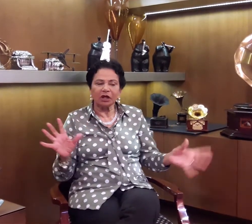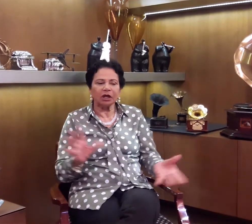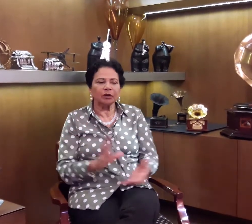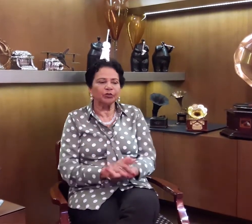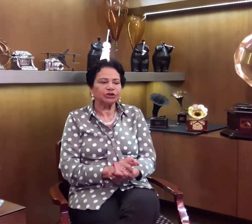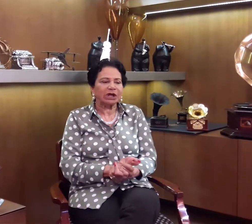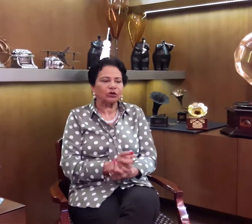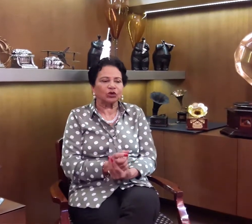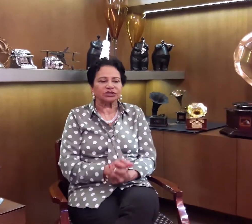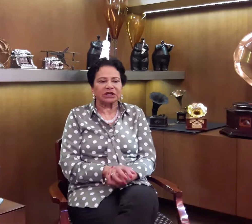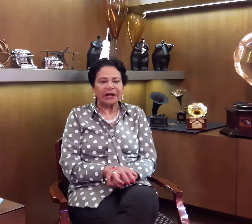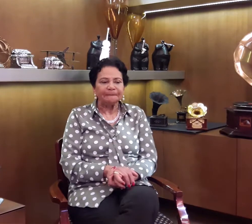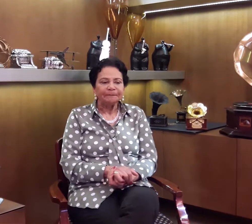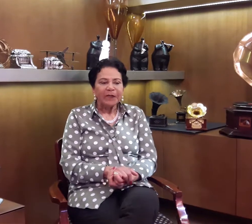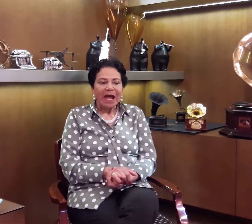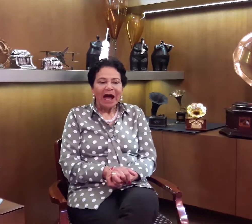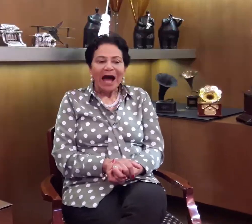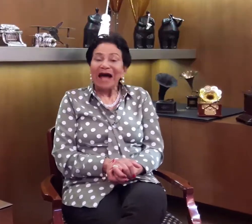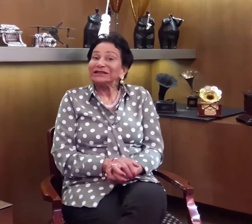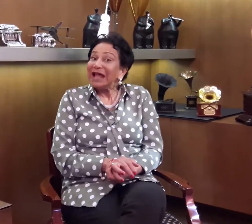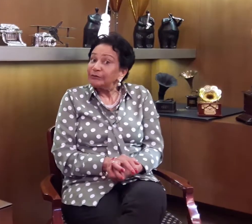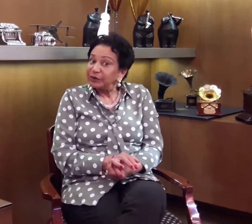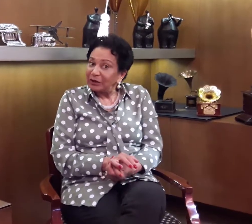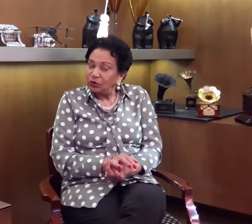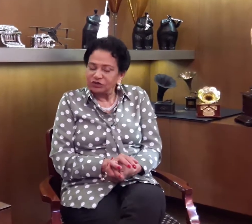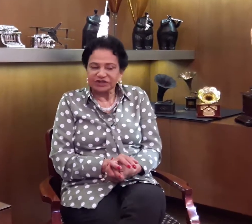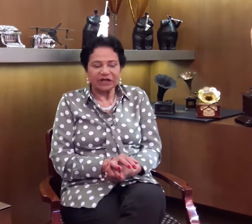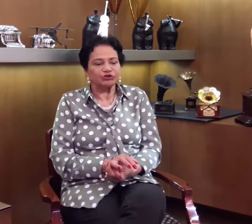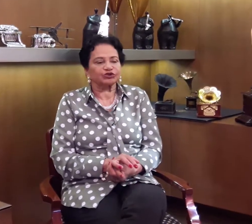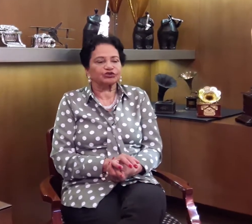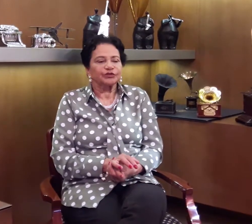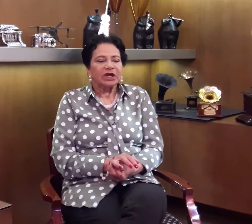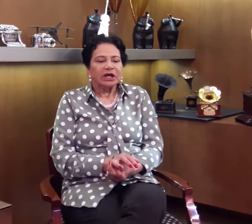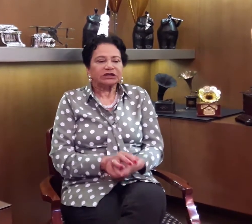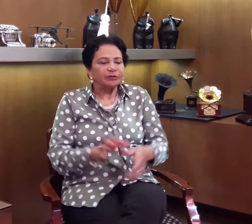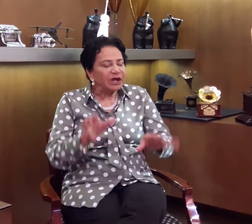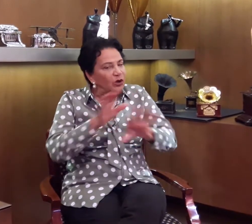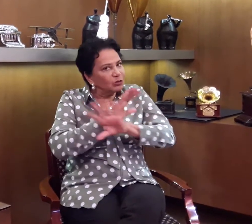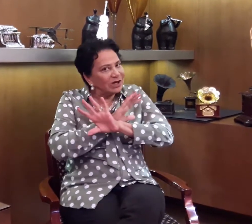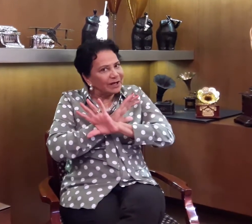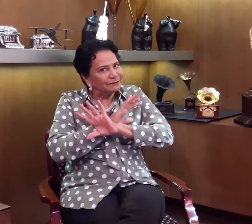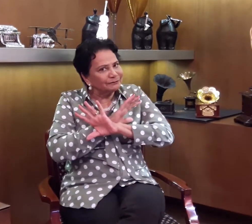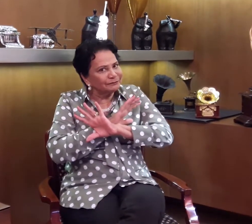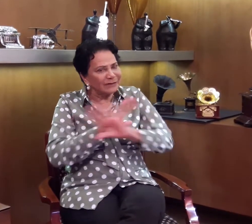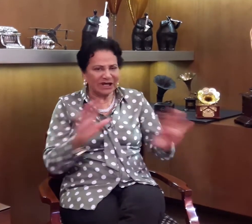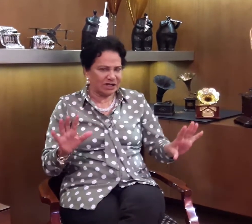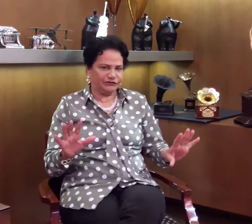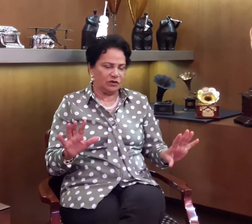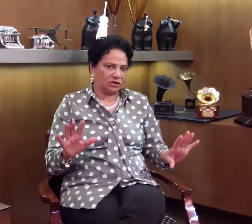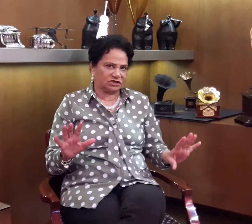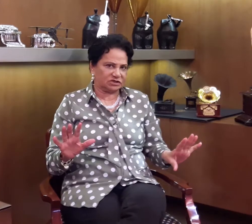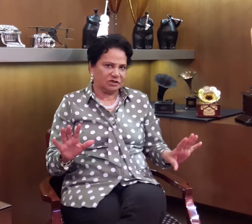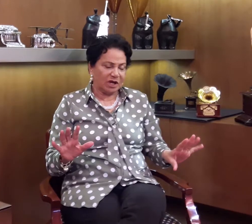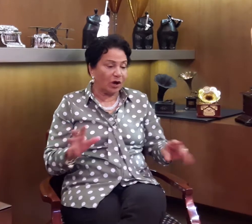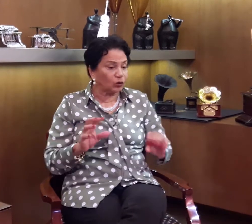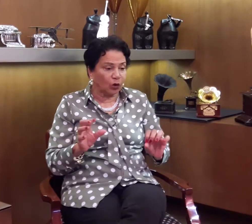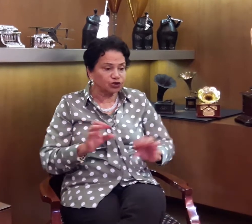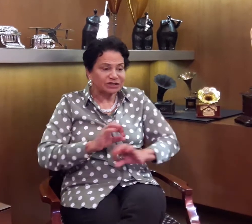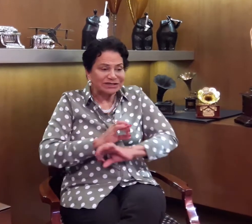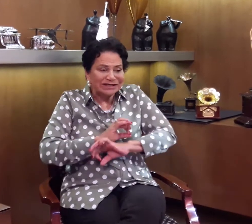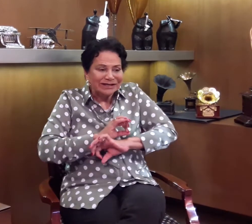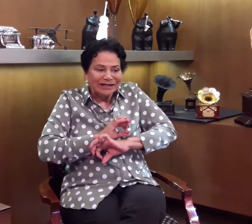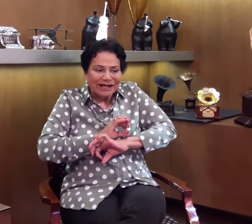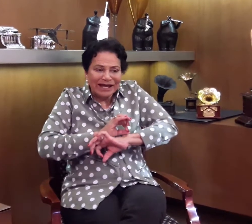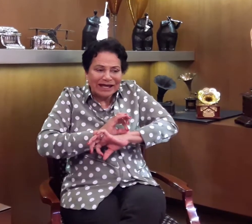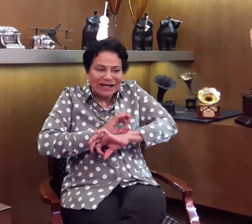encobrem muita coisa, né? A Débora Conceição, também uma mulher maravilhosa, é uma